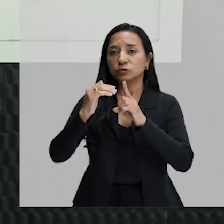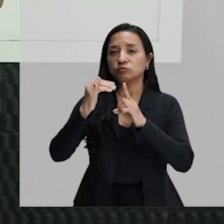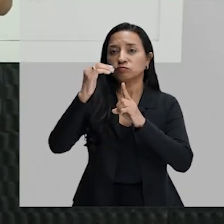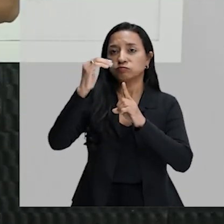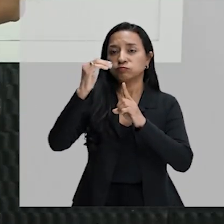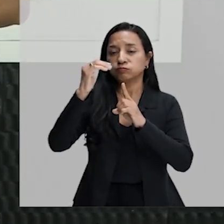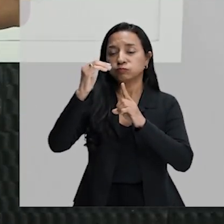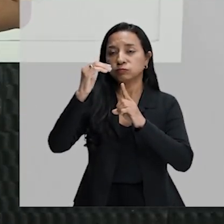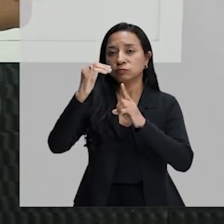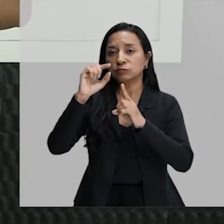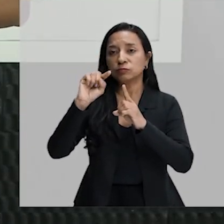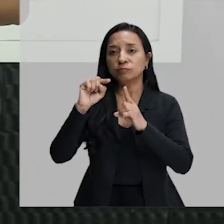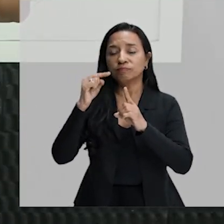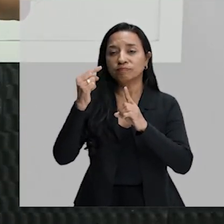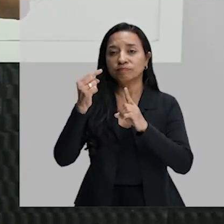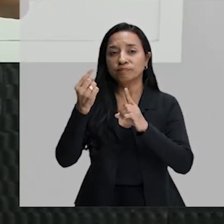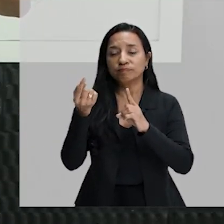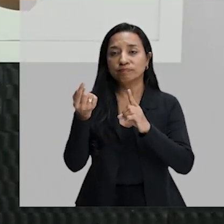e